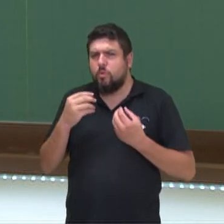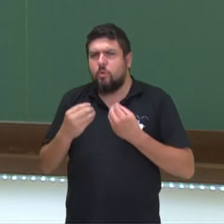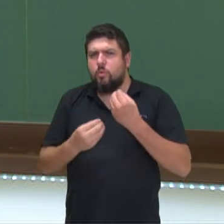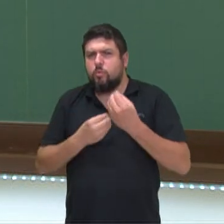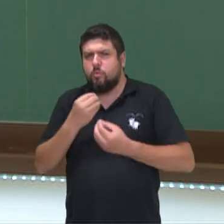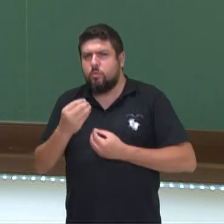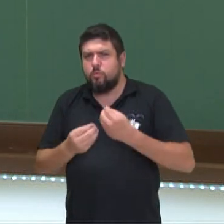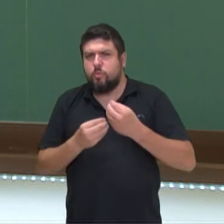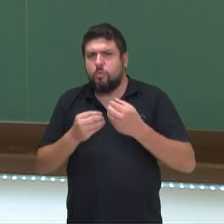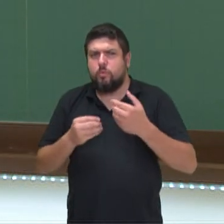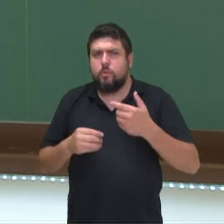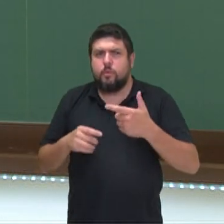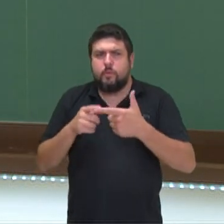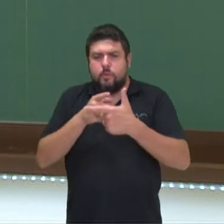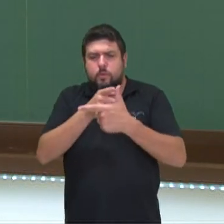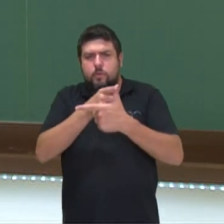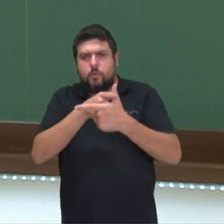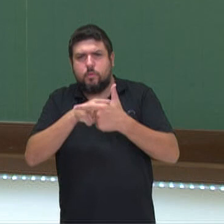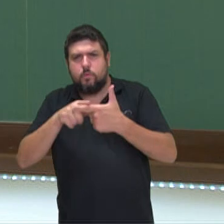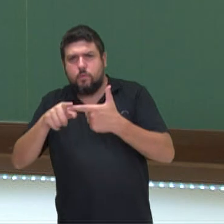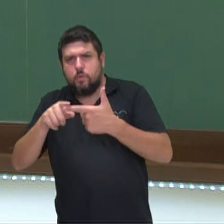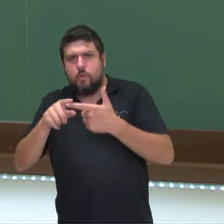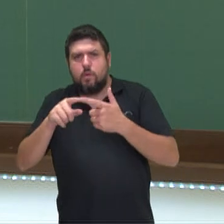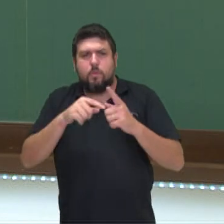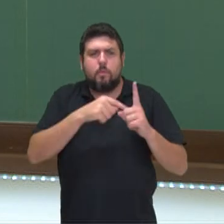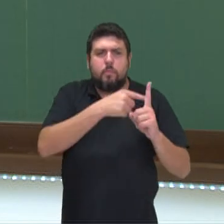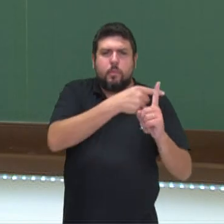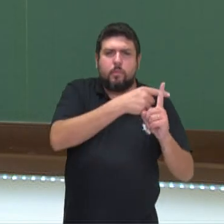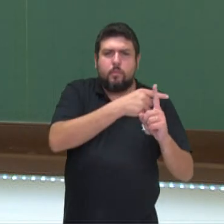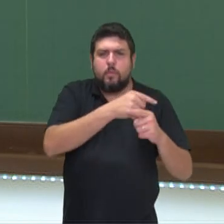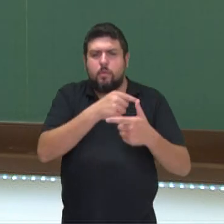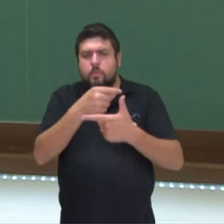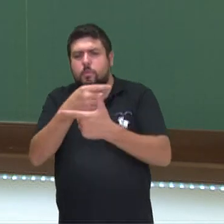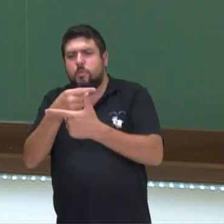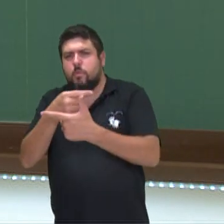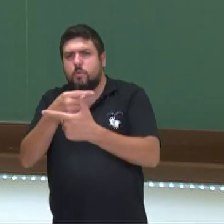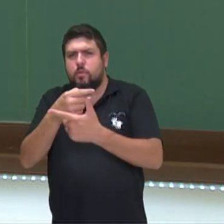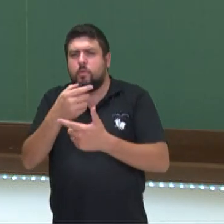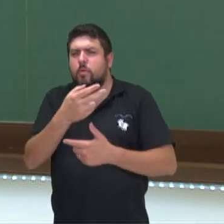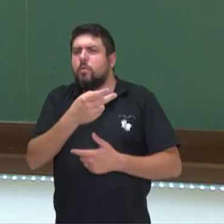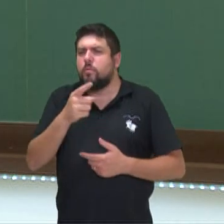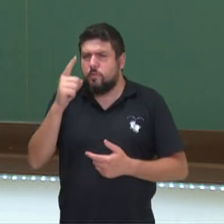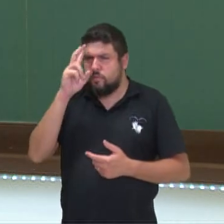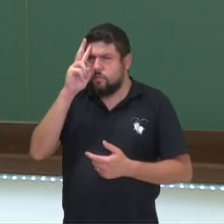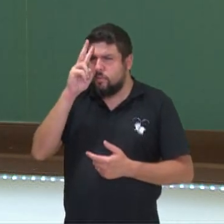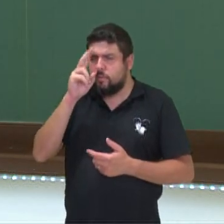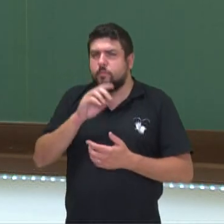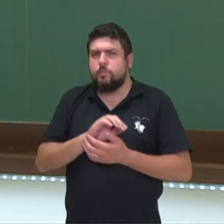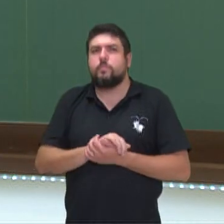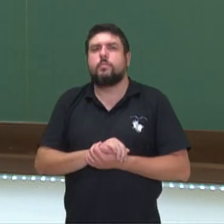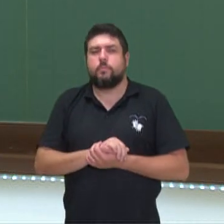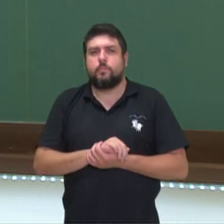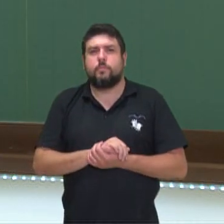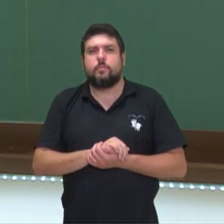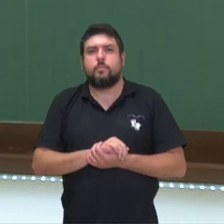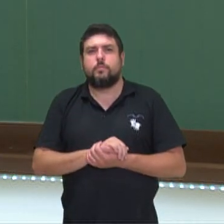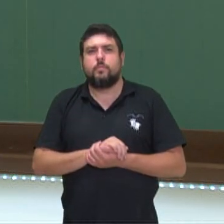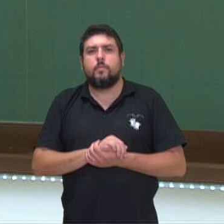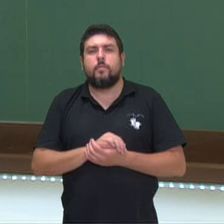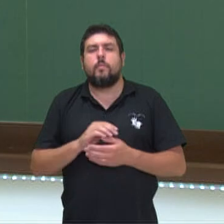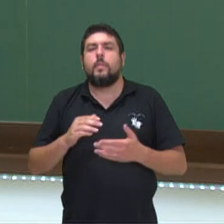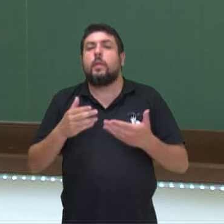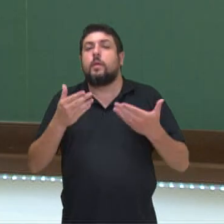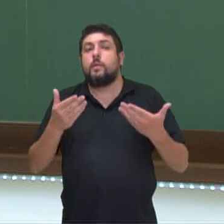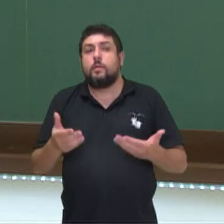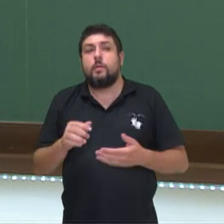divisão de números positivos por números negativos? Então, a professora fez aqui uma continha.